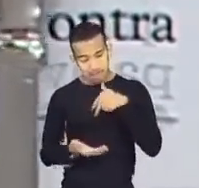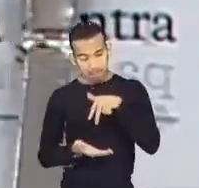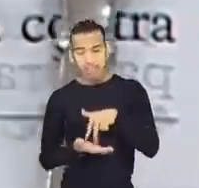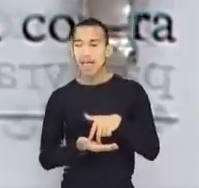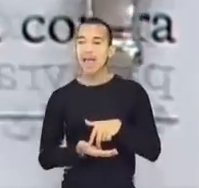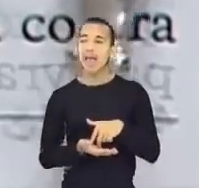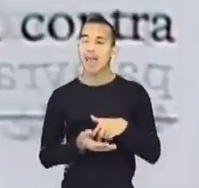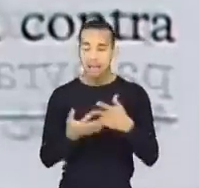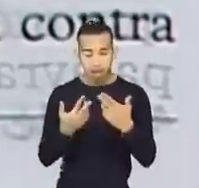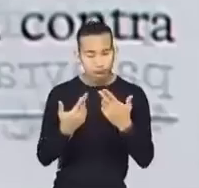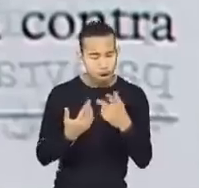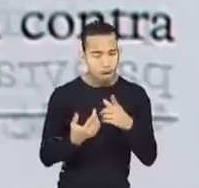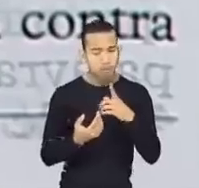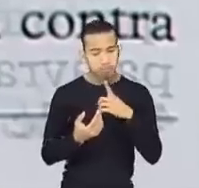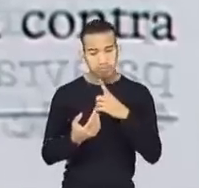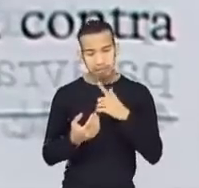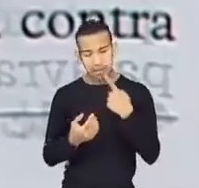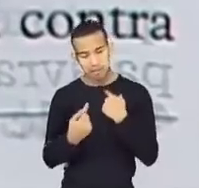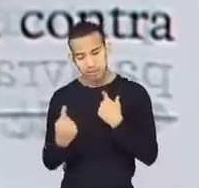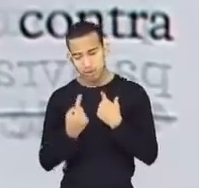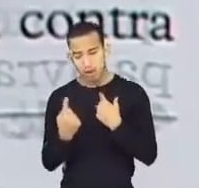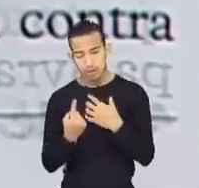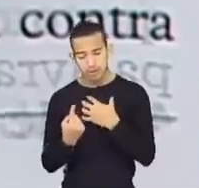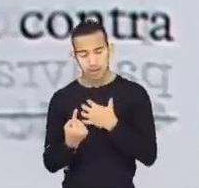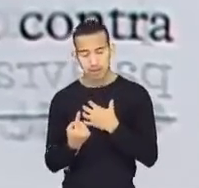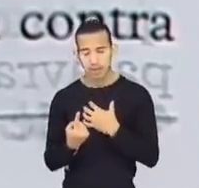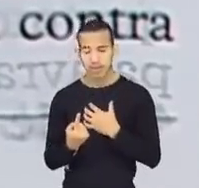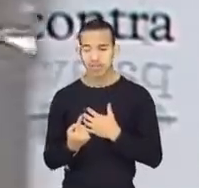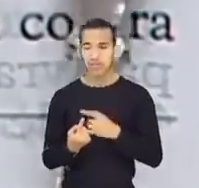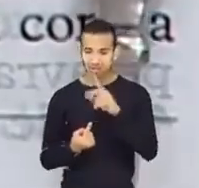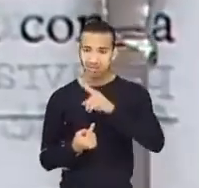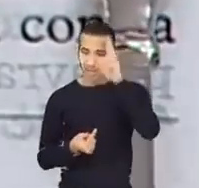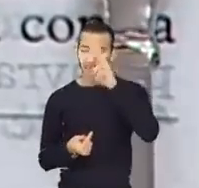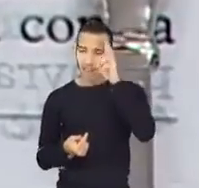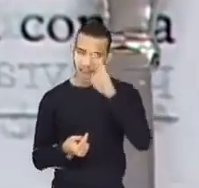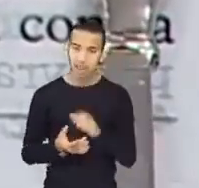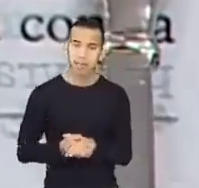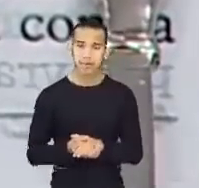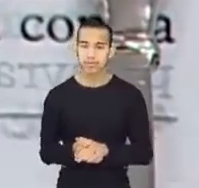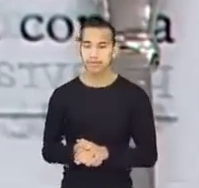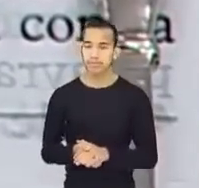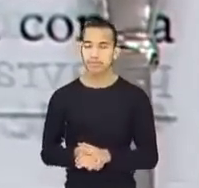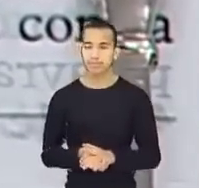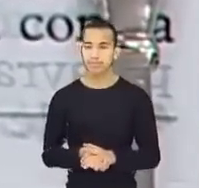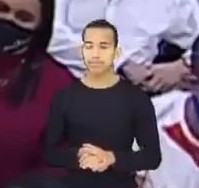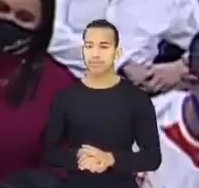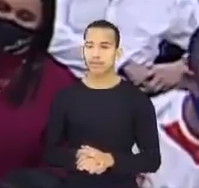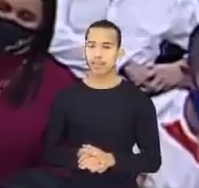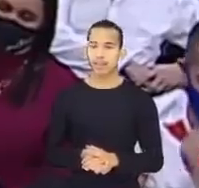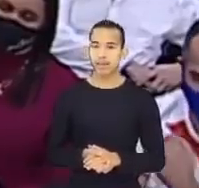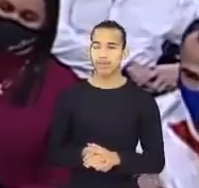odre na fumaça. Você lembra? Você tem imagem de um odre aí, diretor? De